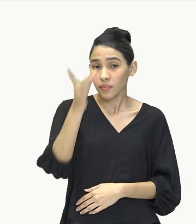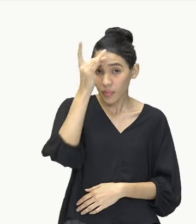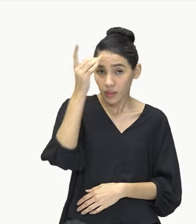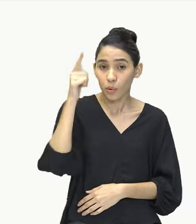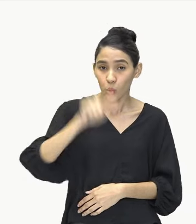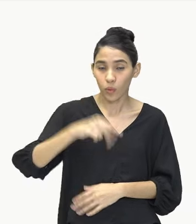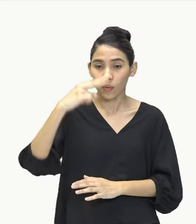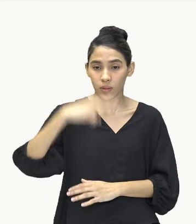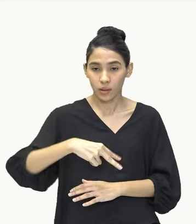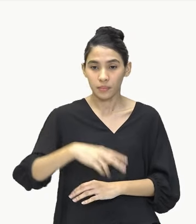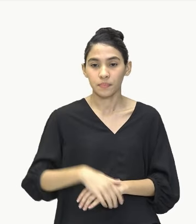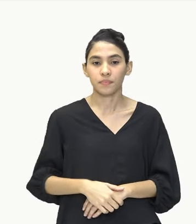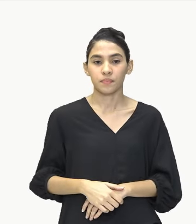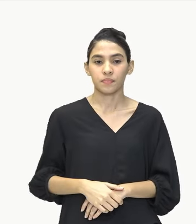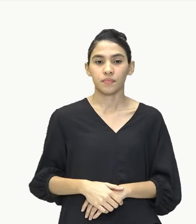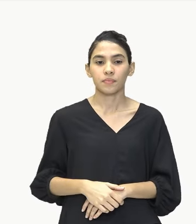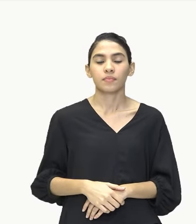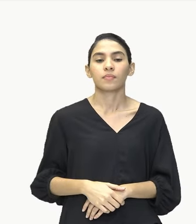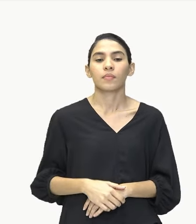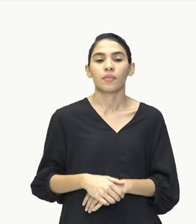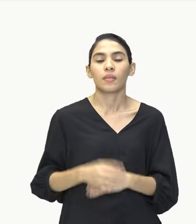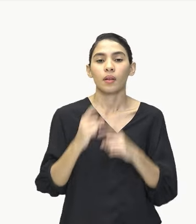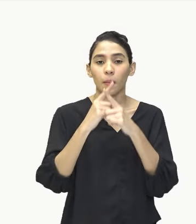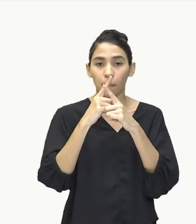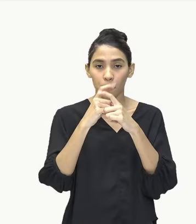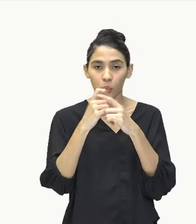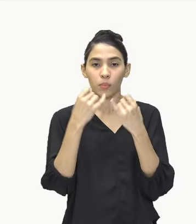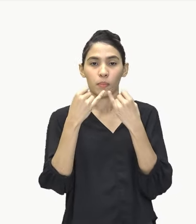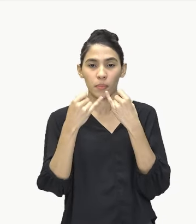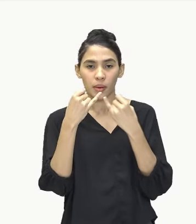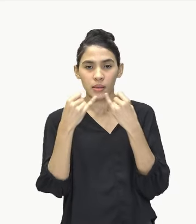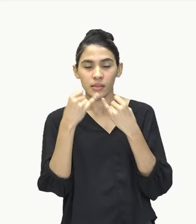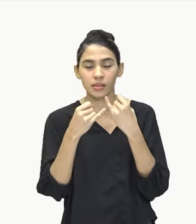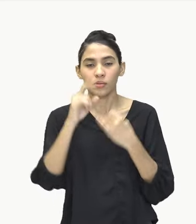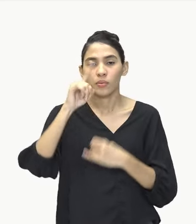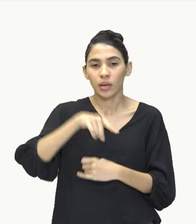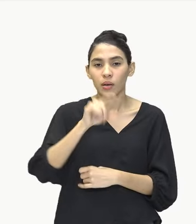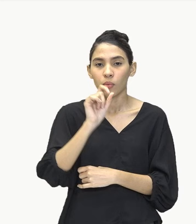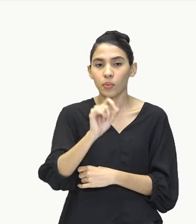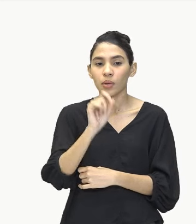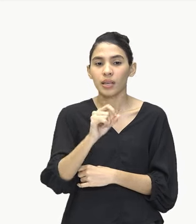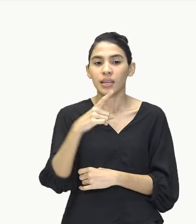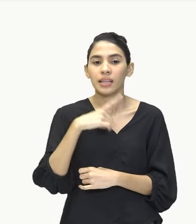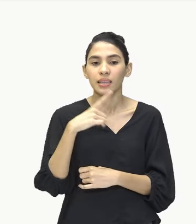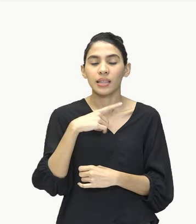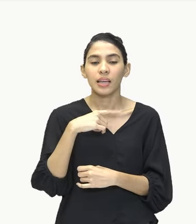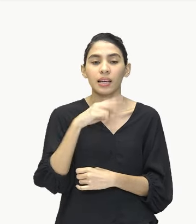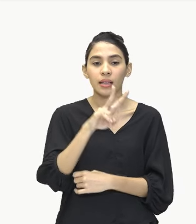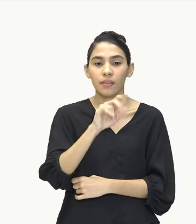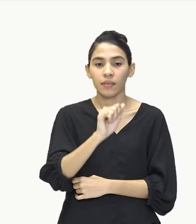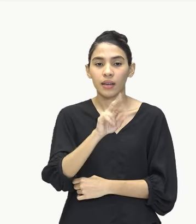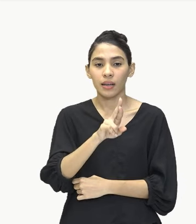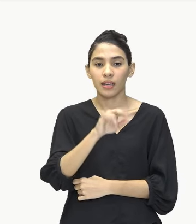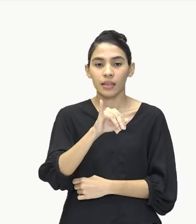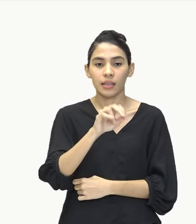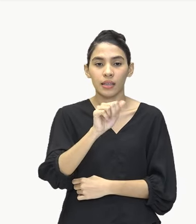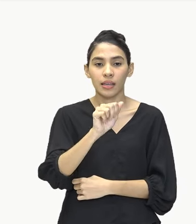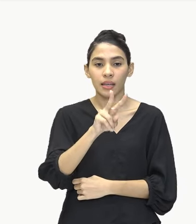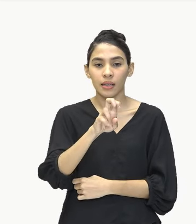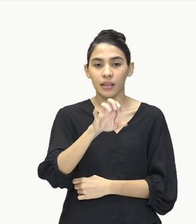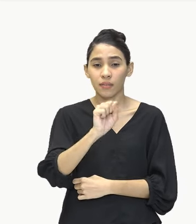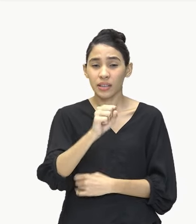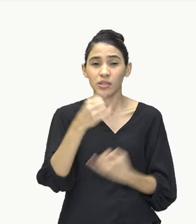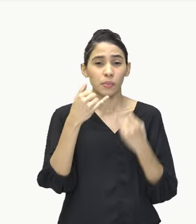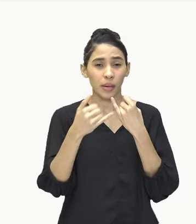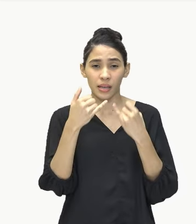melhor. Monômios semelhantes são aqueles que têm as mesmas variáveis, ó,